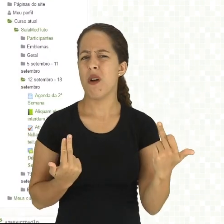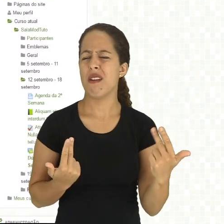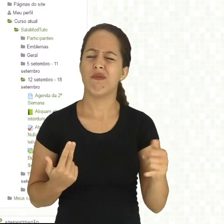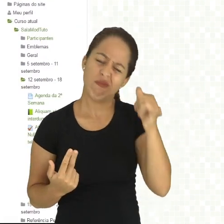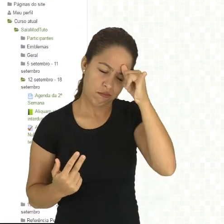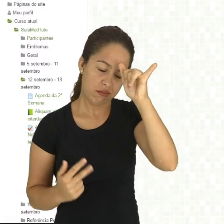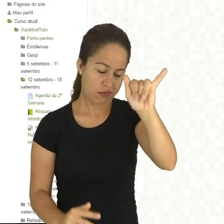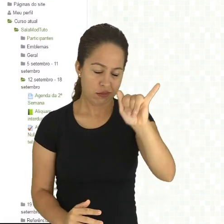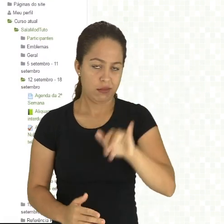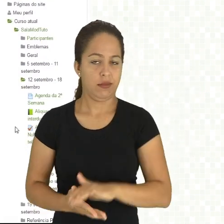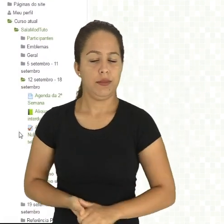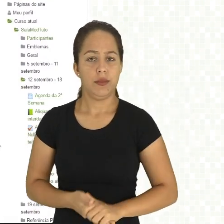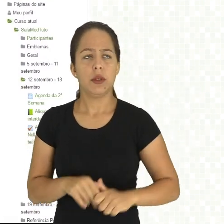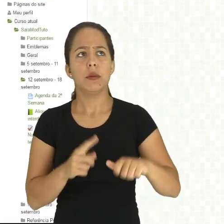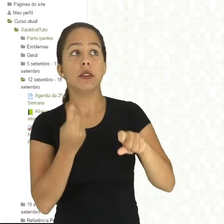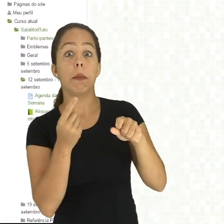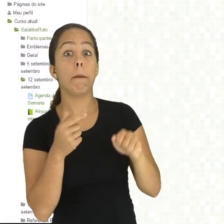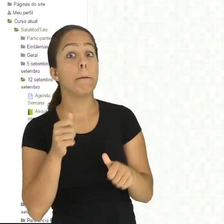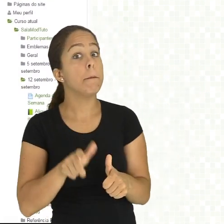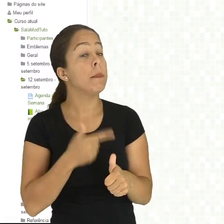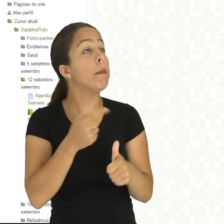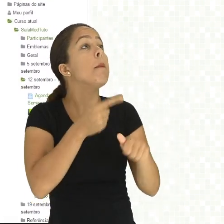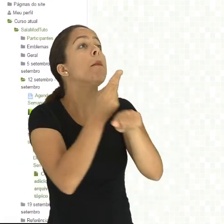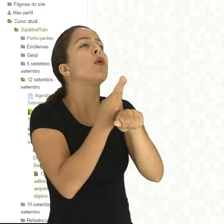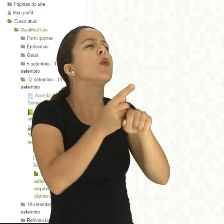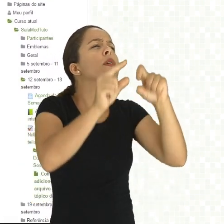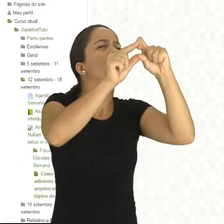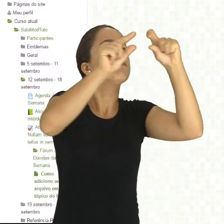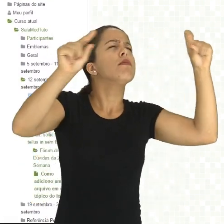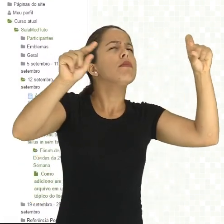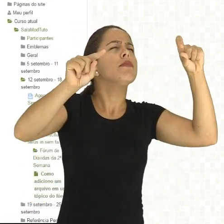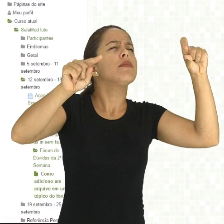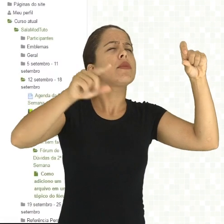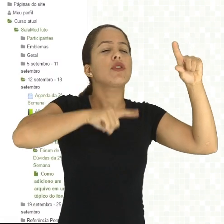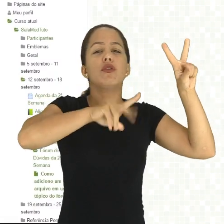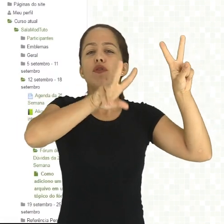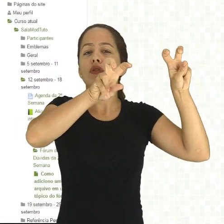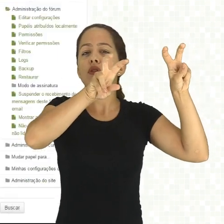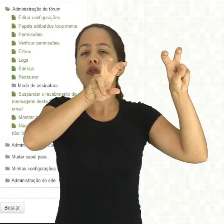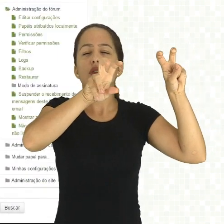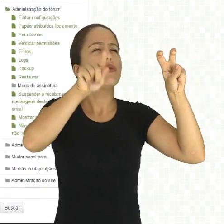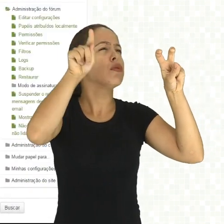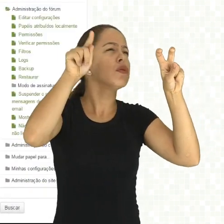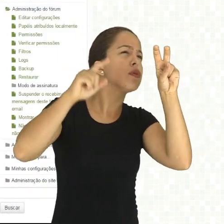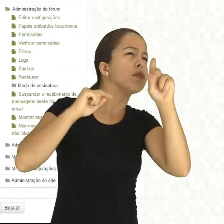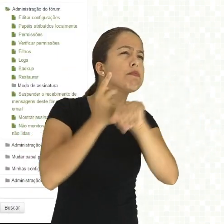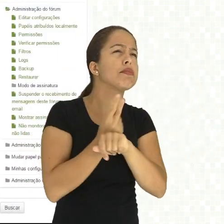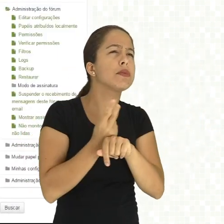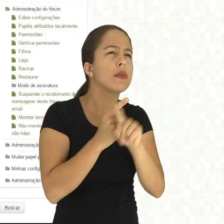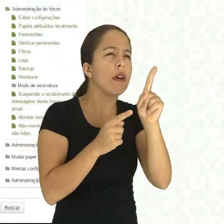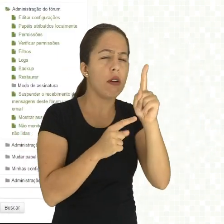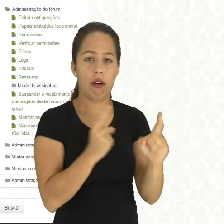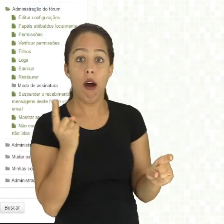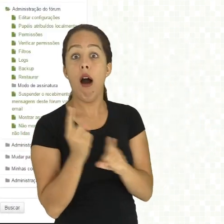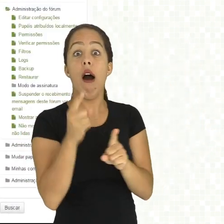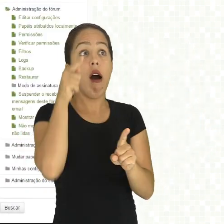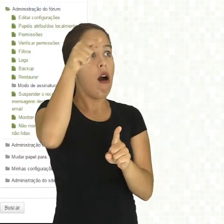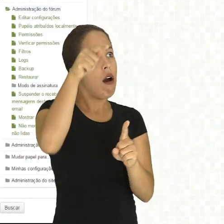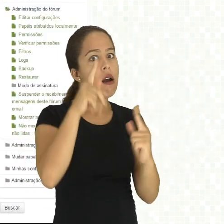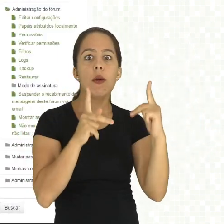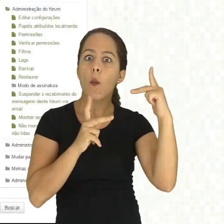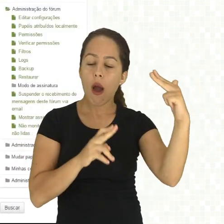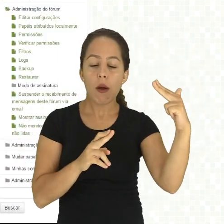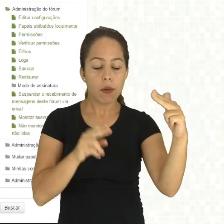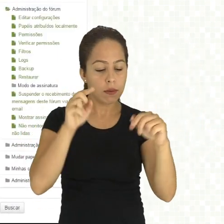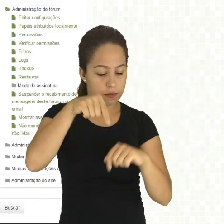título e procurar o link responder aqui vai aparecer uma tela com espaço para